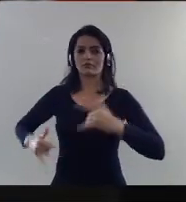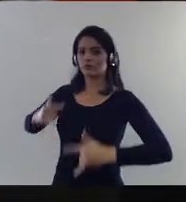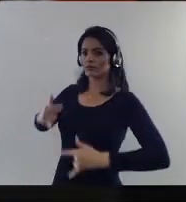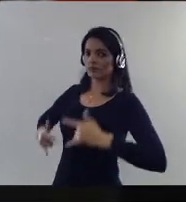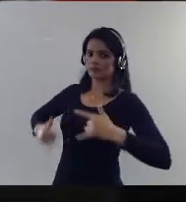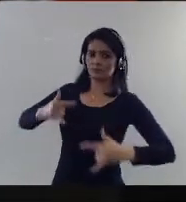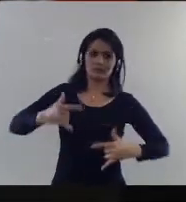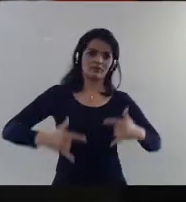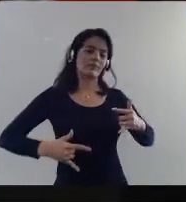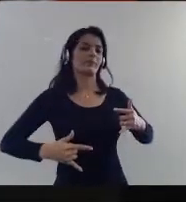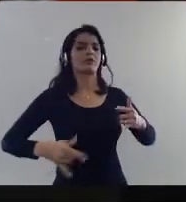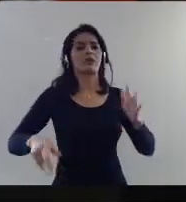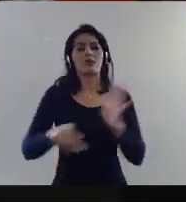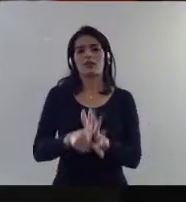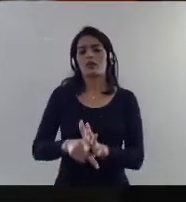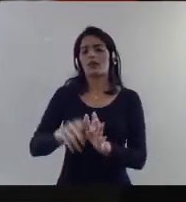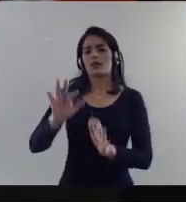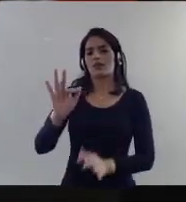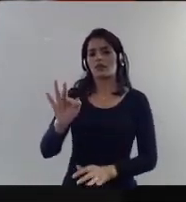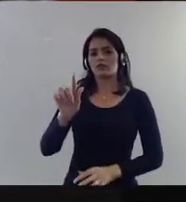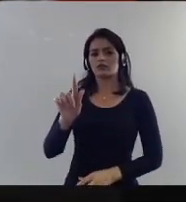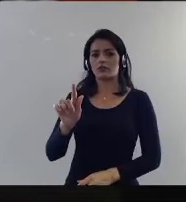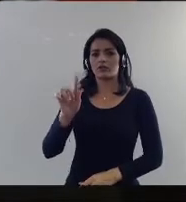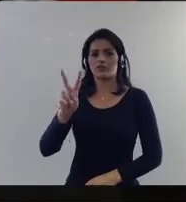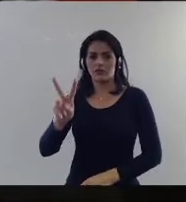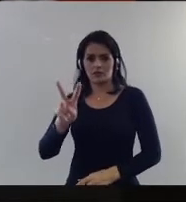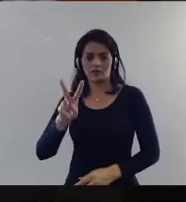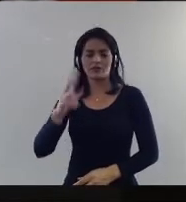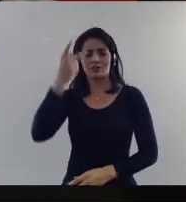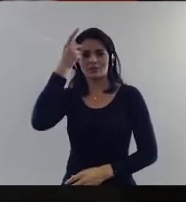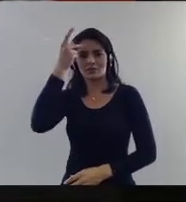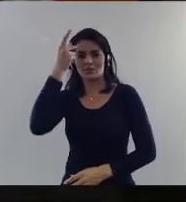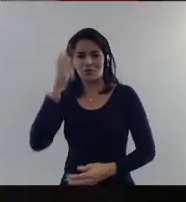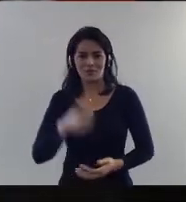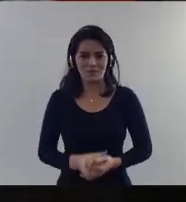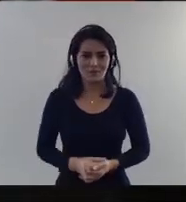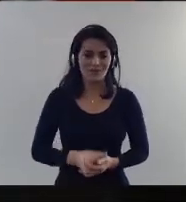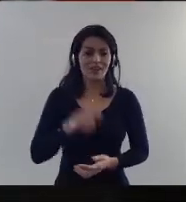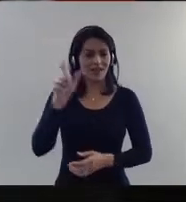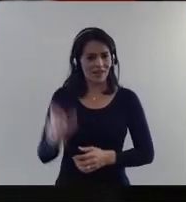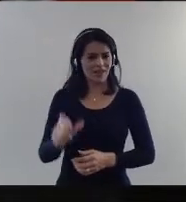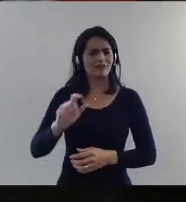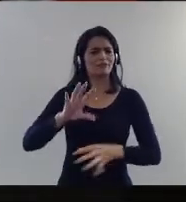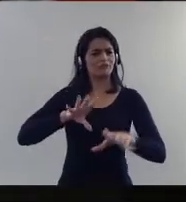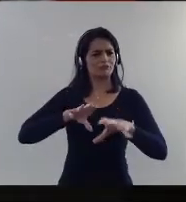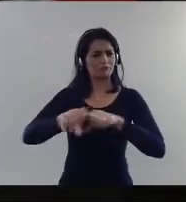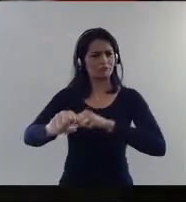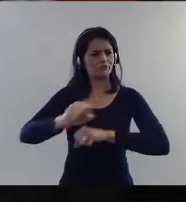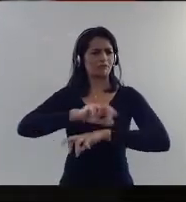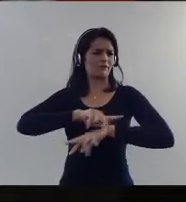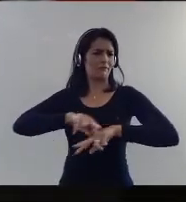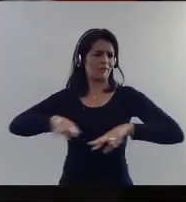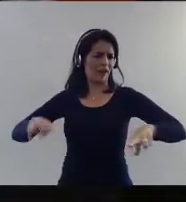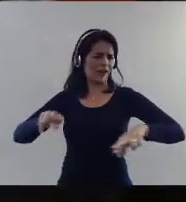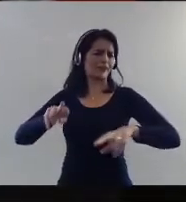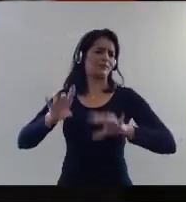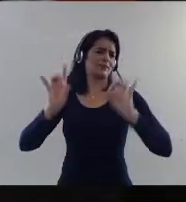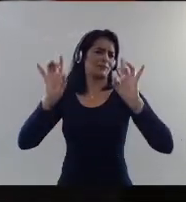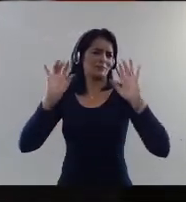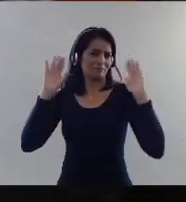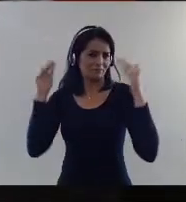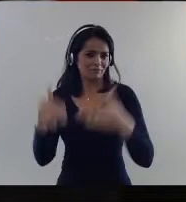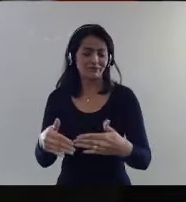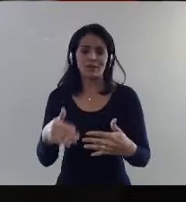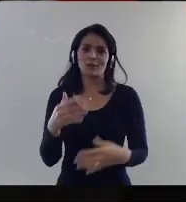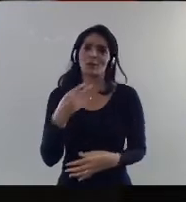CEP, Fundação Getúlio Vargas de São Paulo. Dentre tantas outras qualificações que a gente não